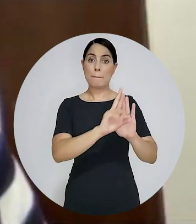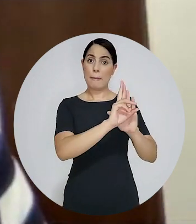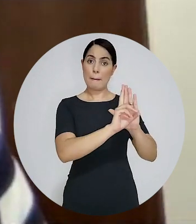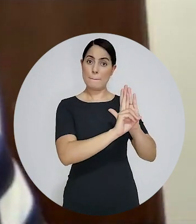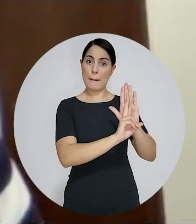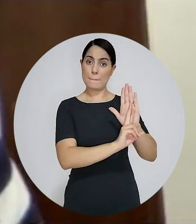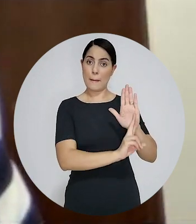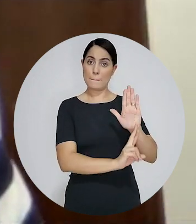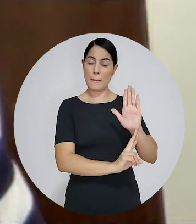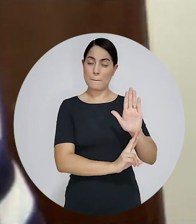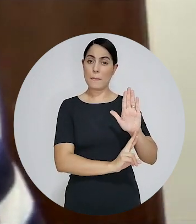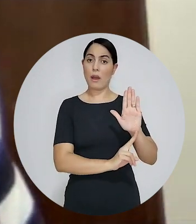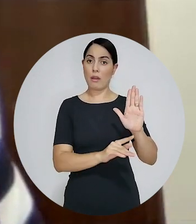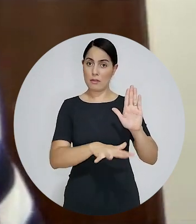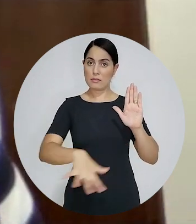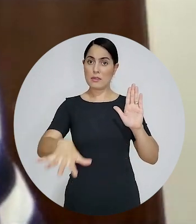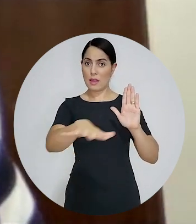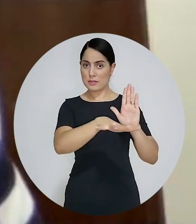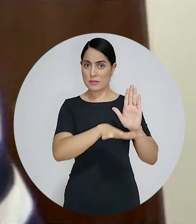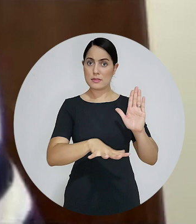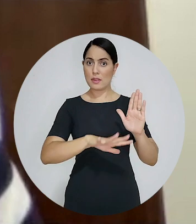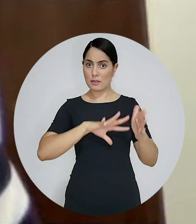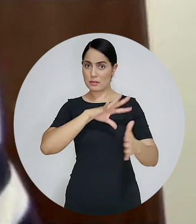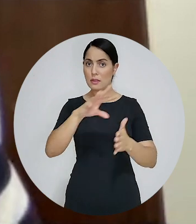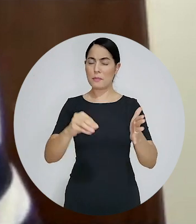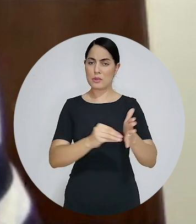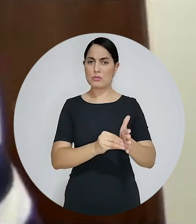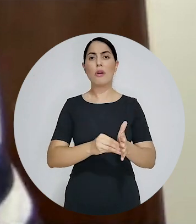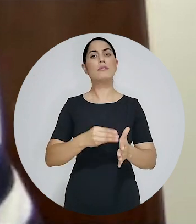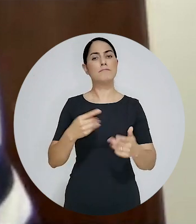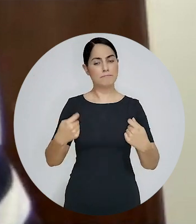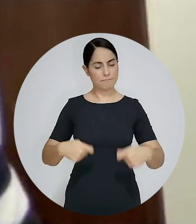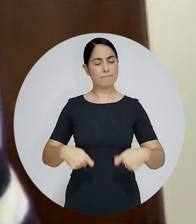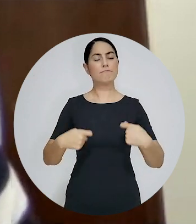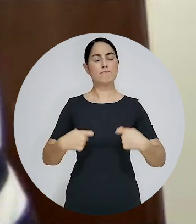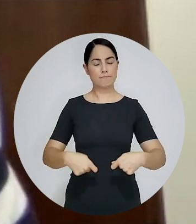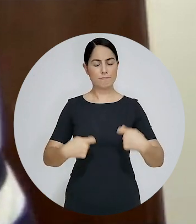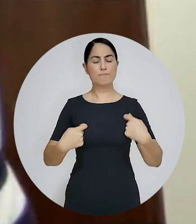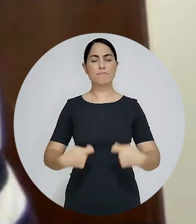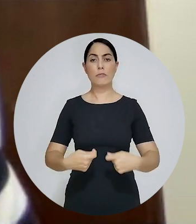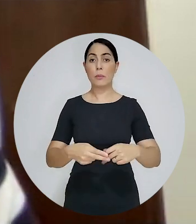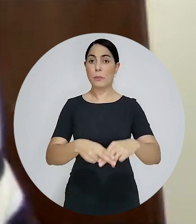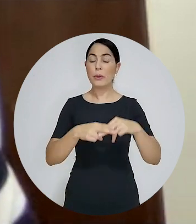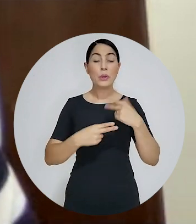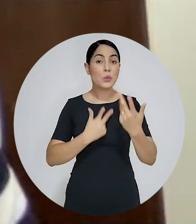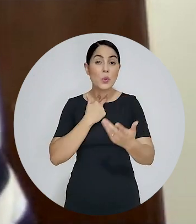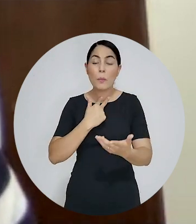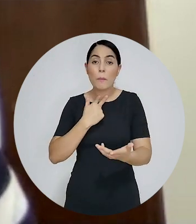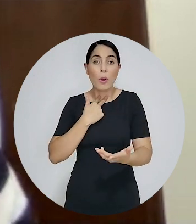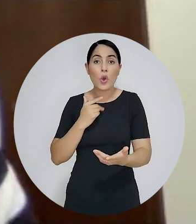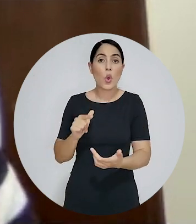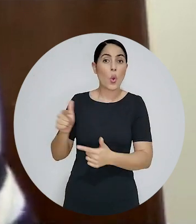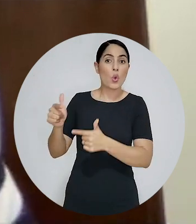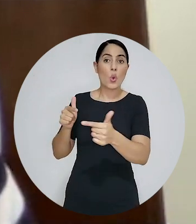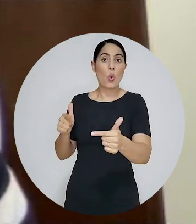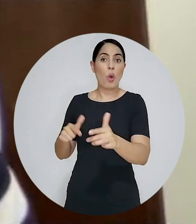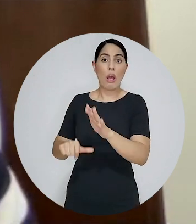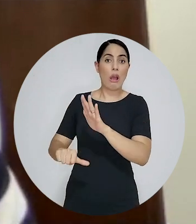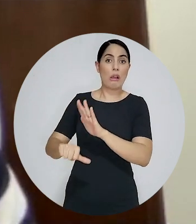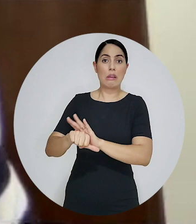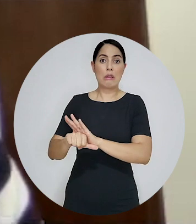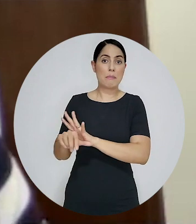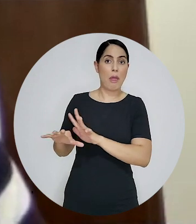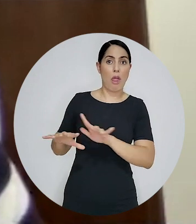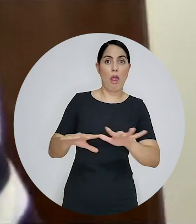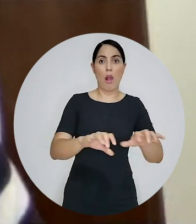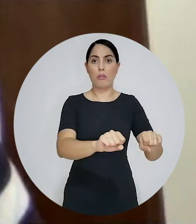entendimento, essa regulamentação das ocupações ela é necessária até para coibir novas ocupações